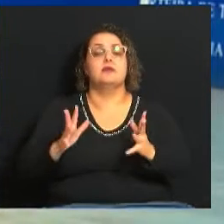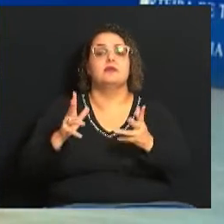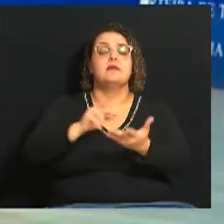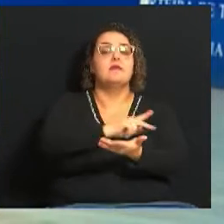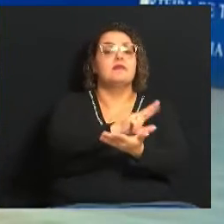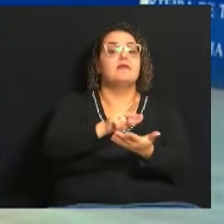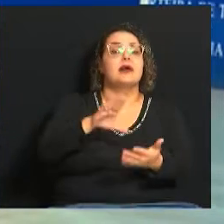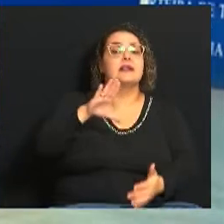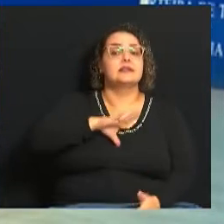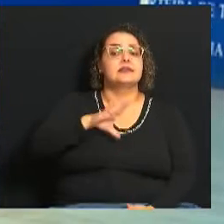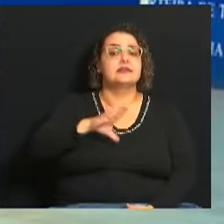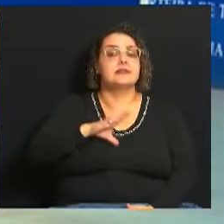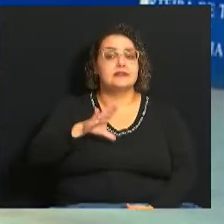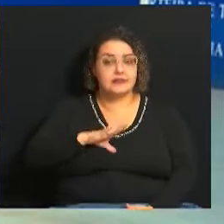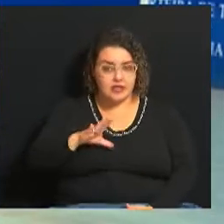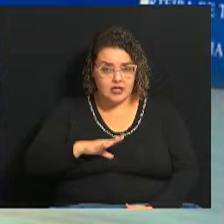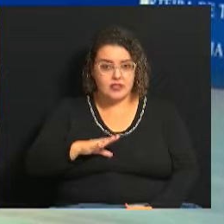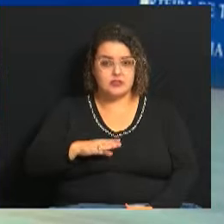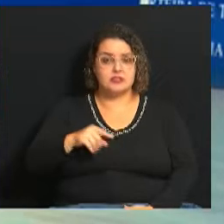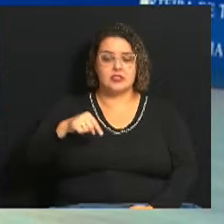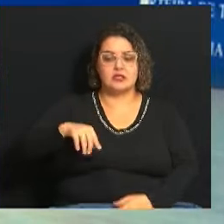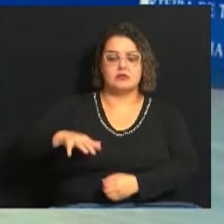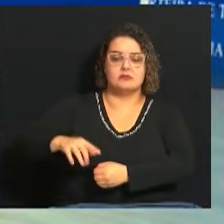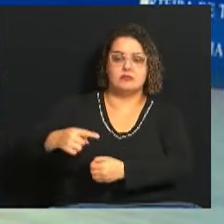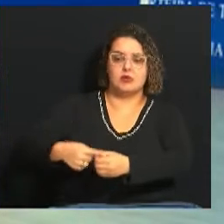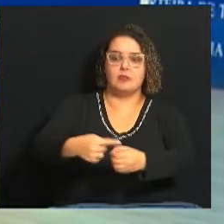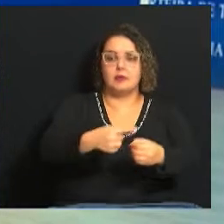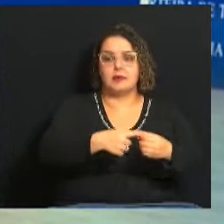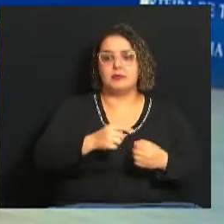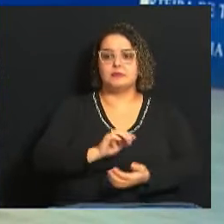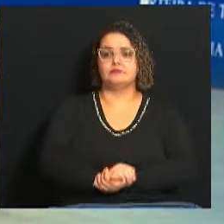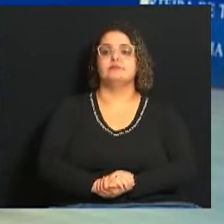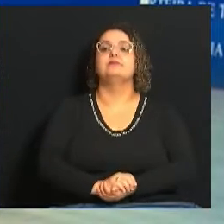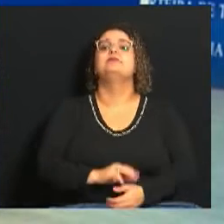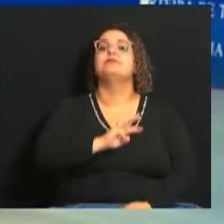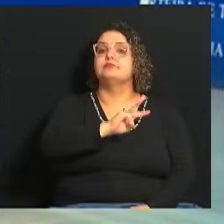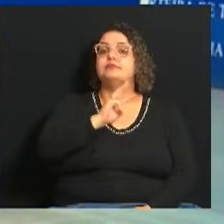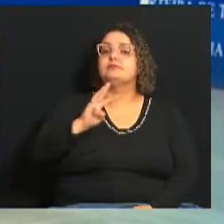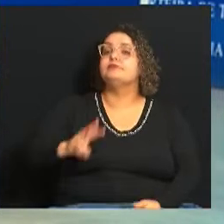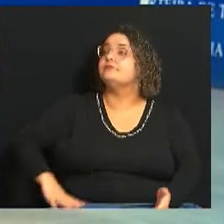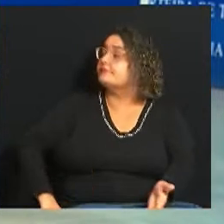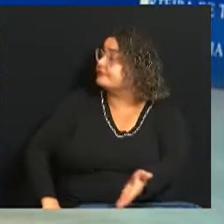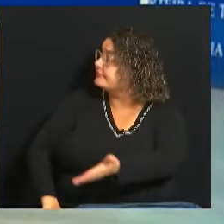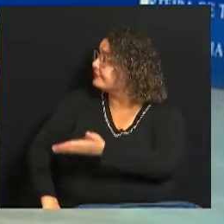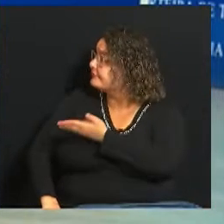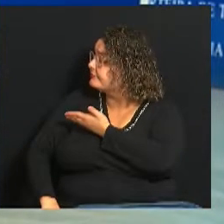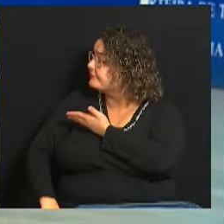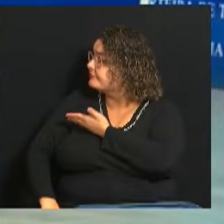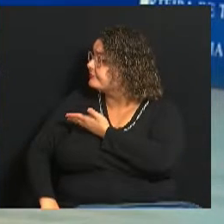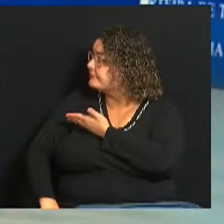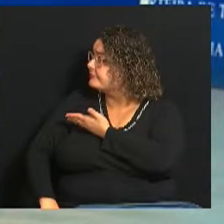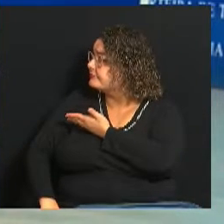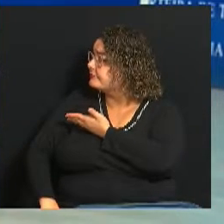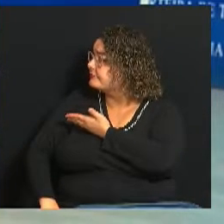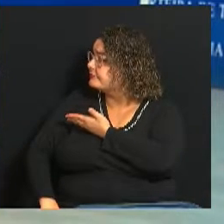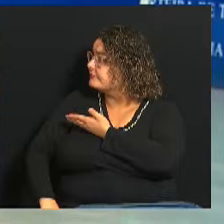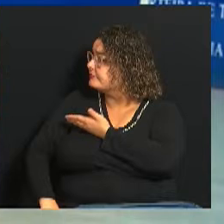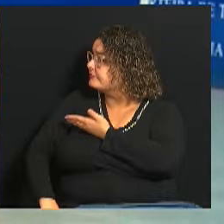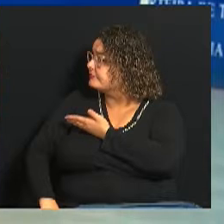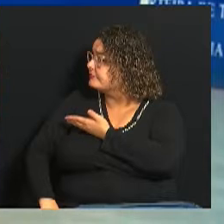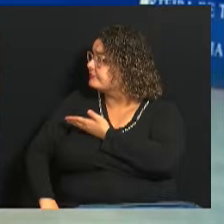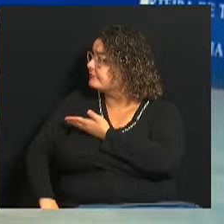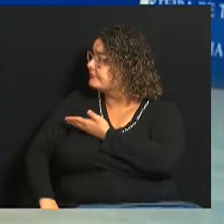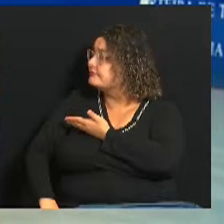condutor, vigilante líder e jardineiro. As informações sobre as vagas e orientações para se candidatar estão na